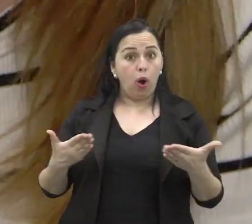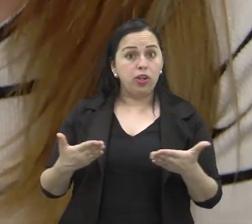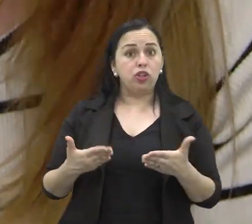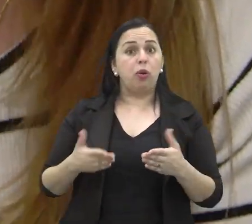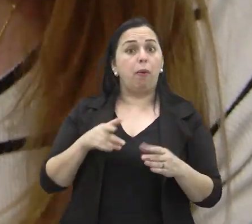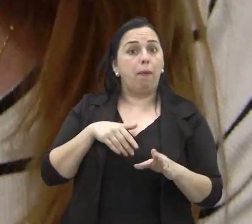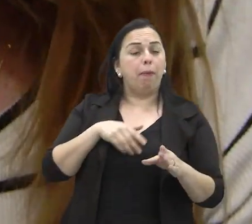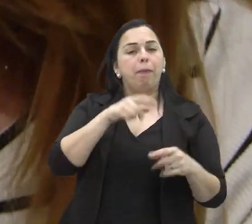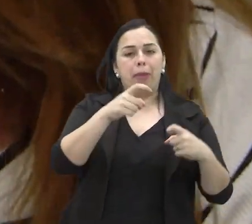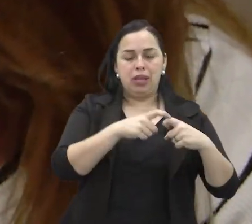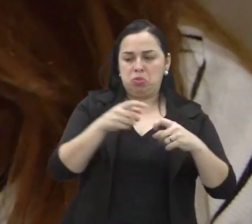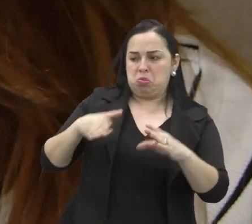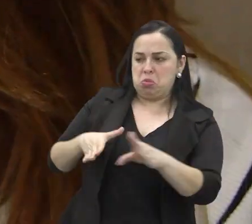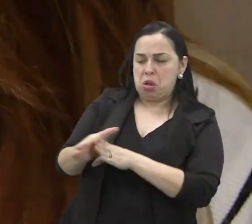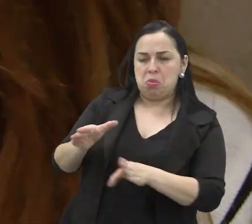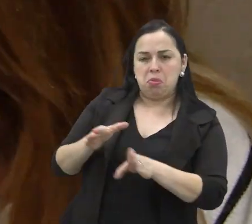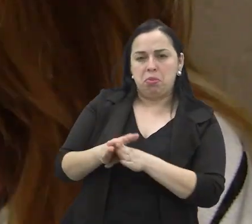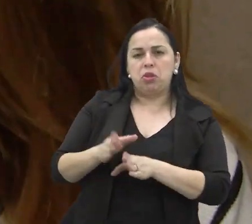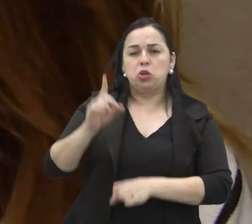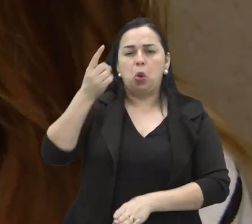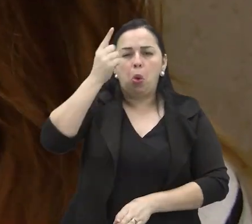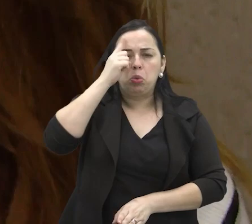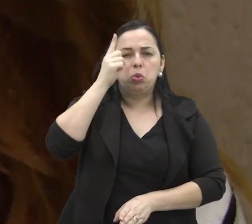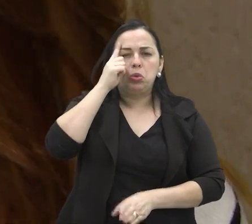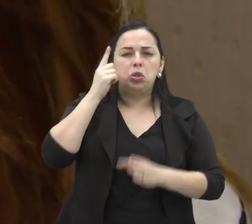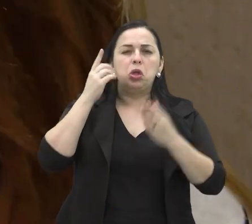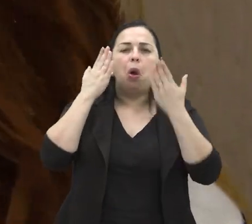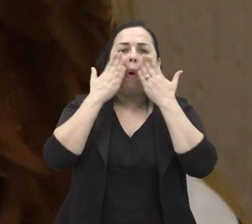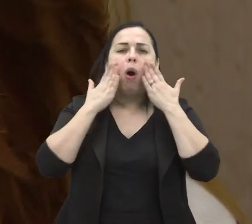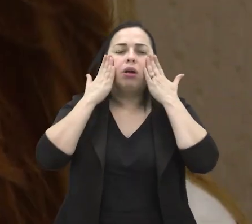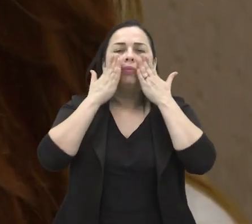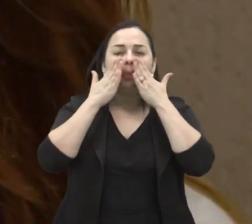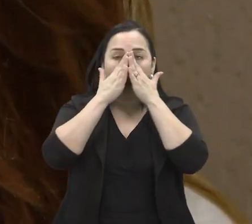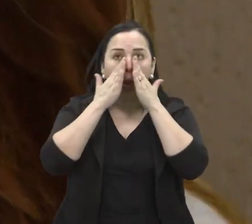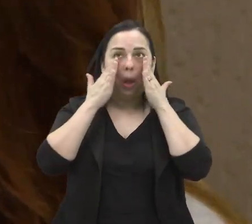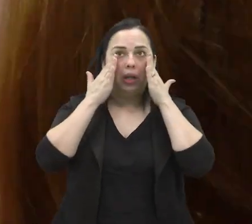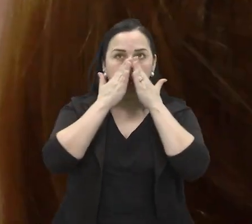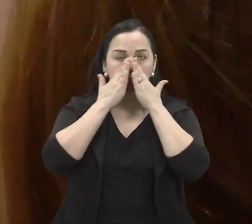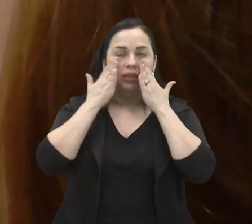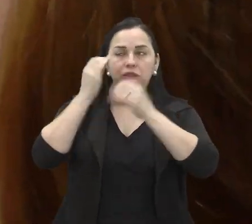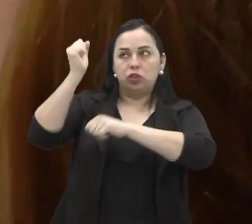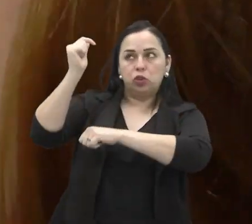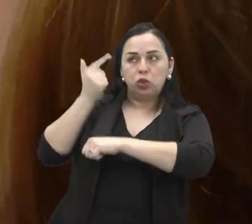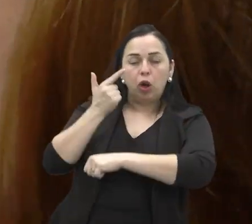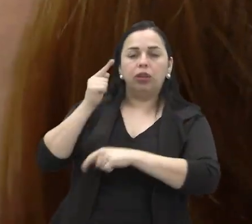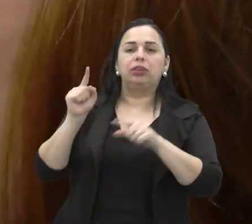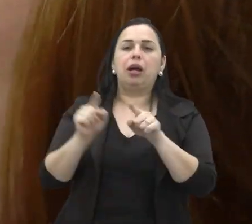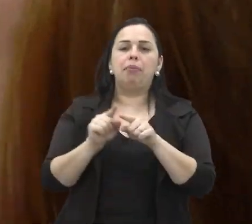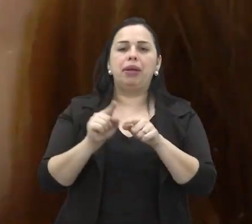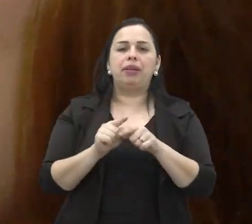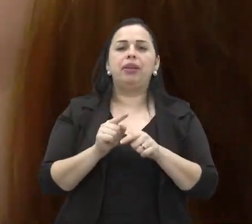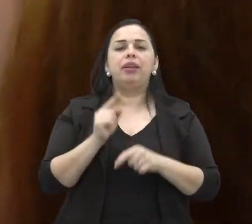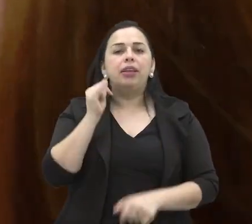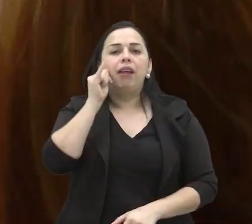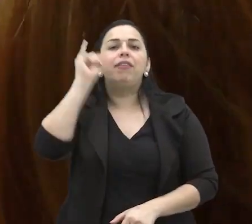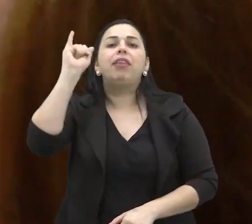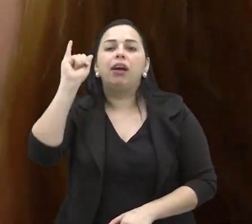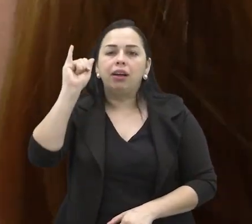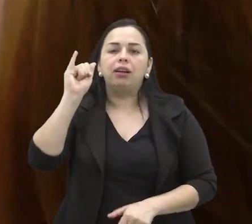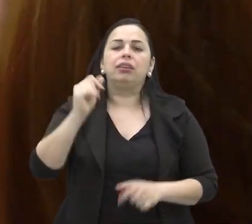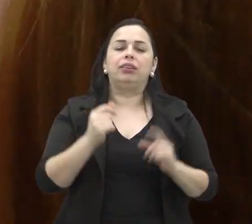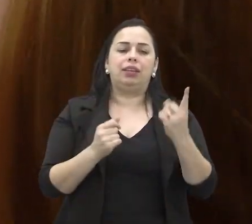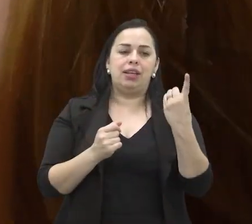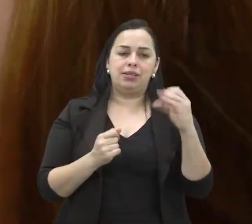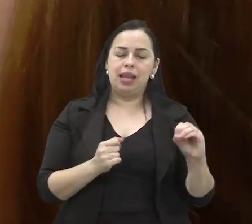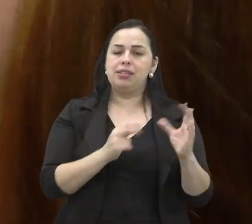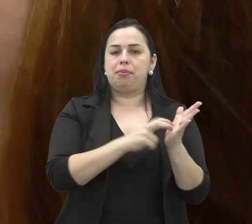à risca as orientações médicas, como o uso diário de protetor solar e evitar exposição ao sol entre 10 horas